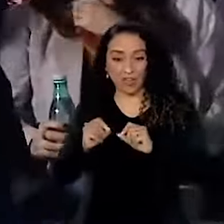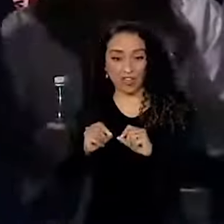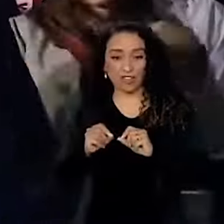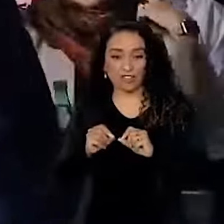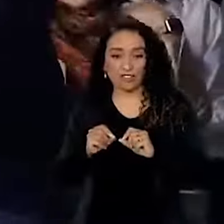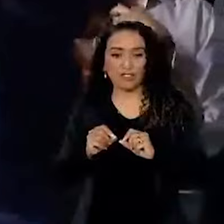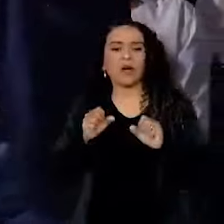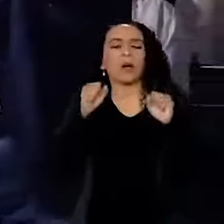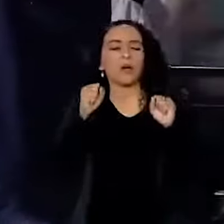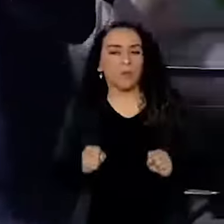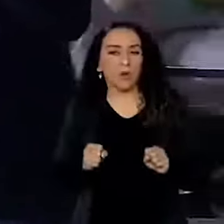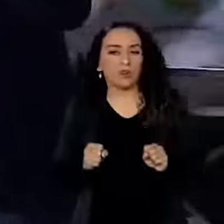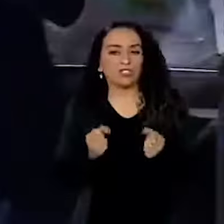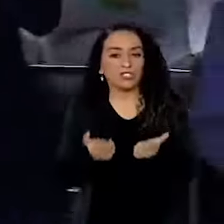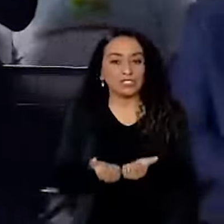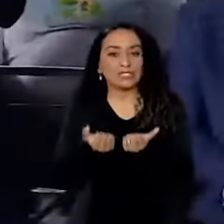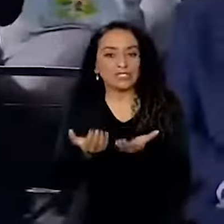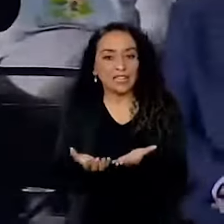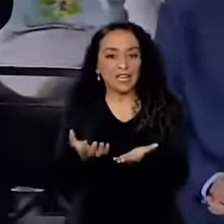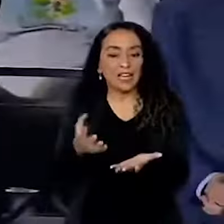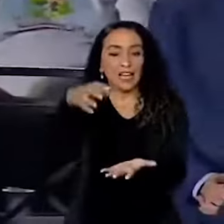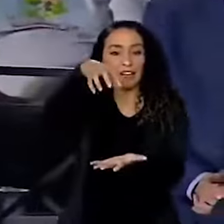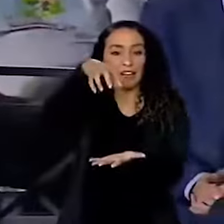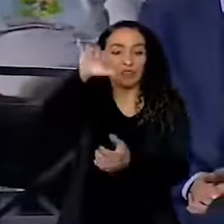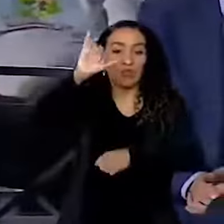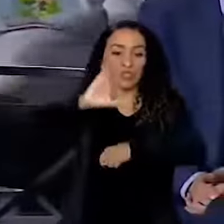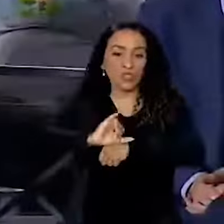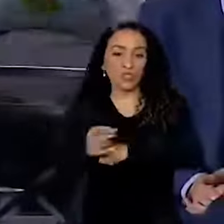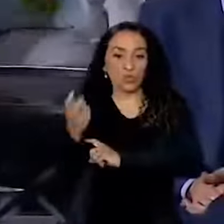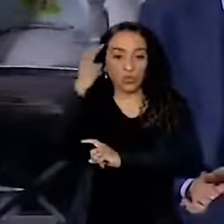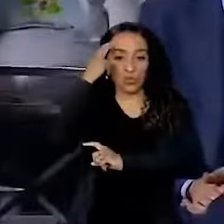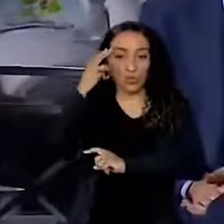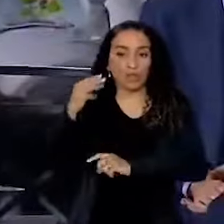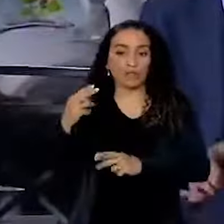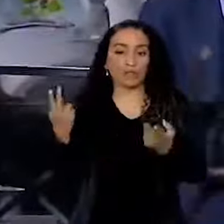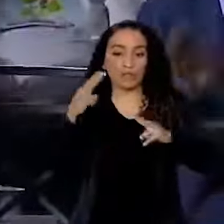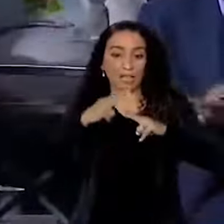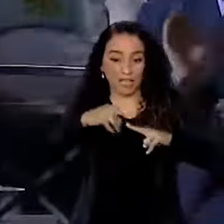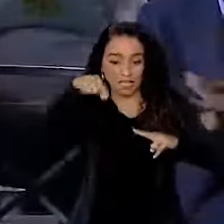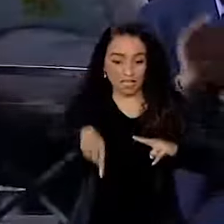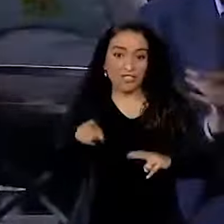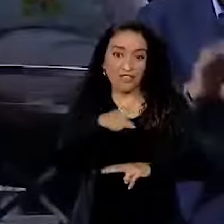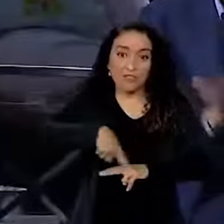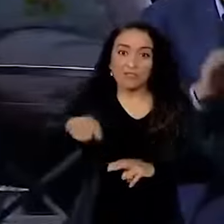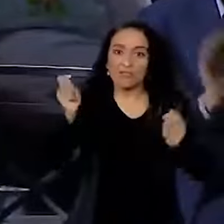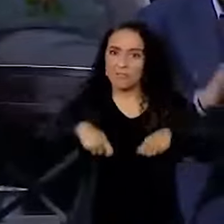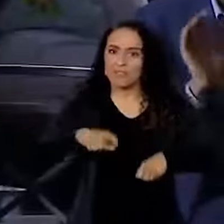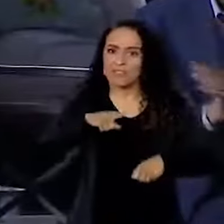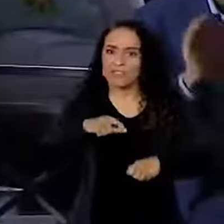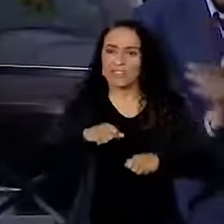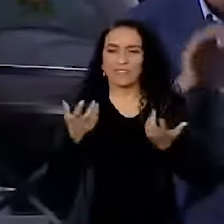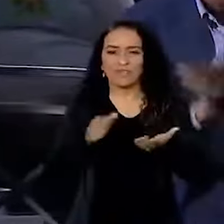ele tá dizendo que pode ceder o Centro Cultural da Caixa Econômica aqui para que vocês possam ter